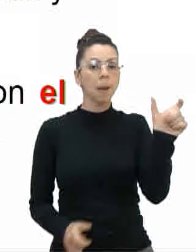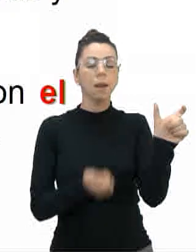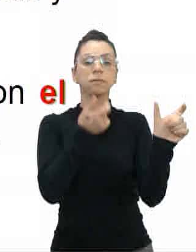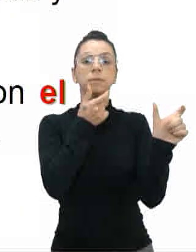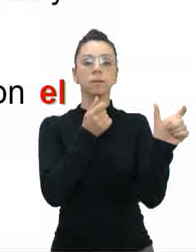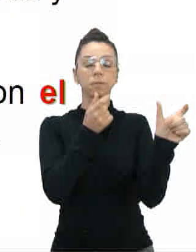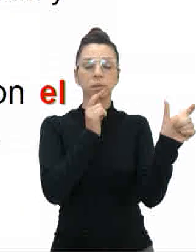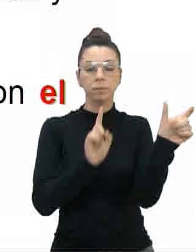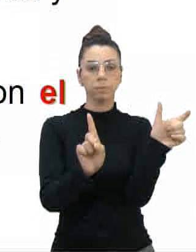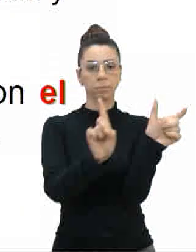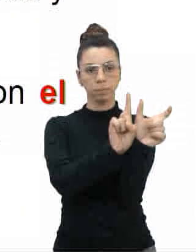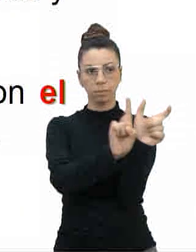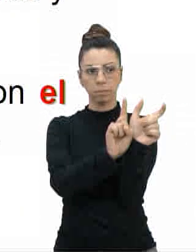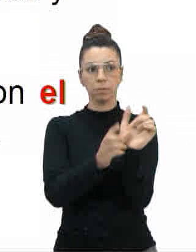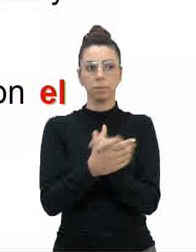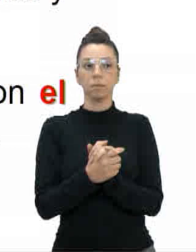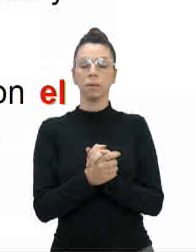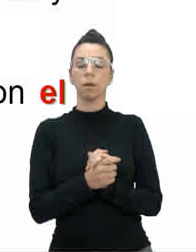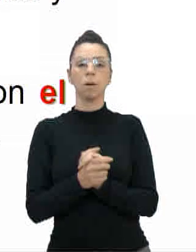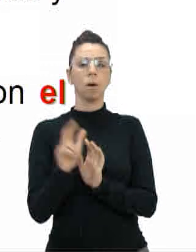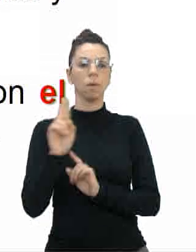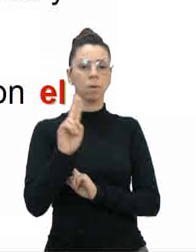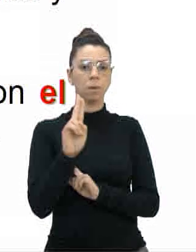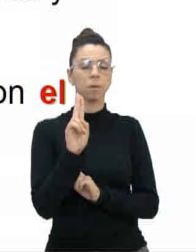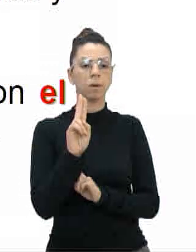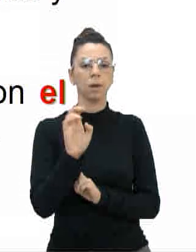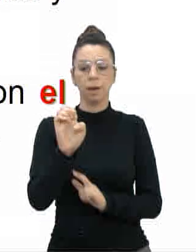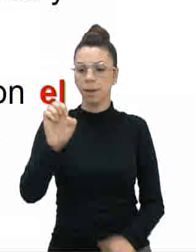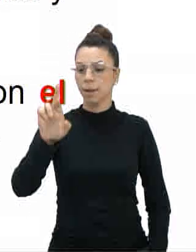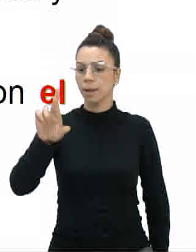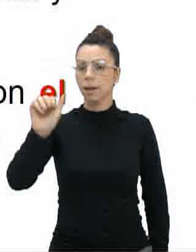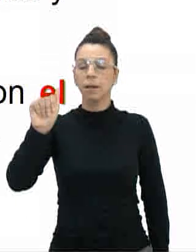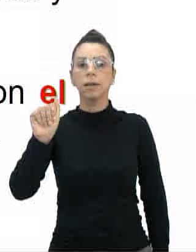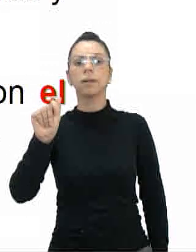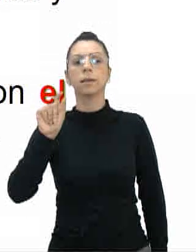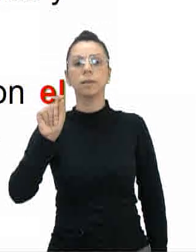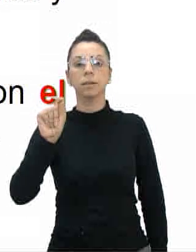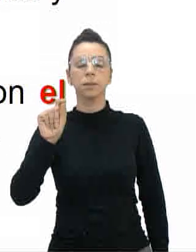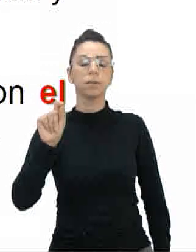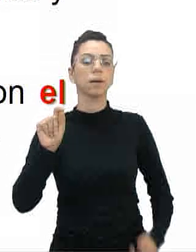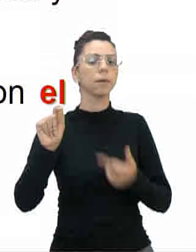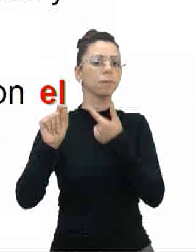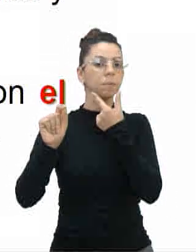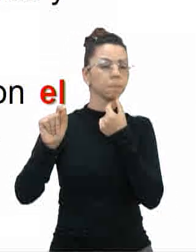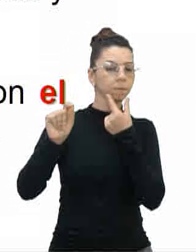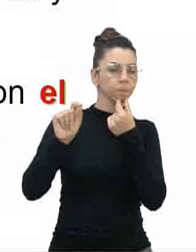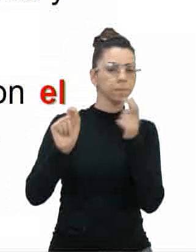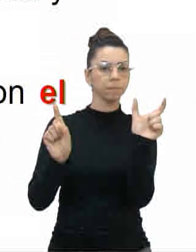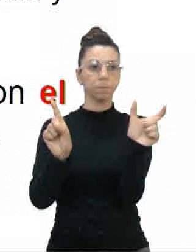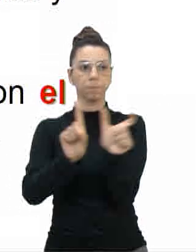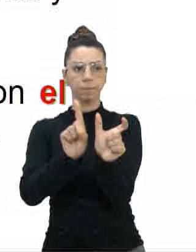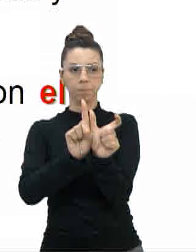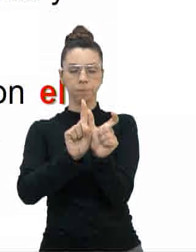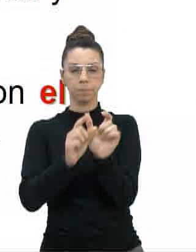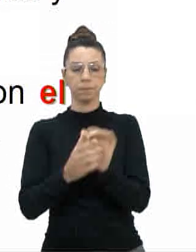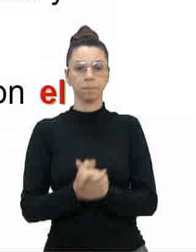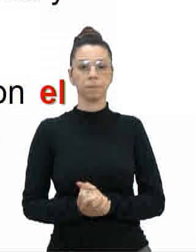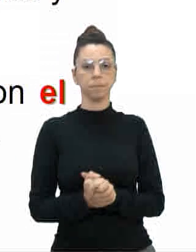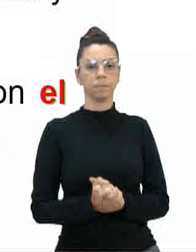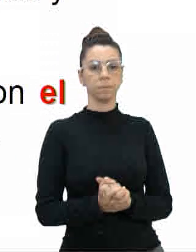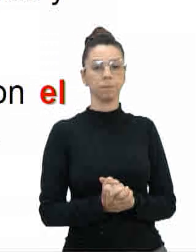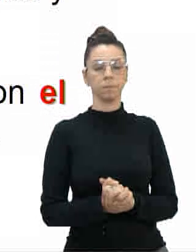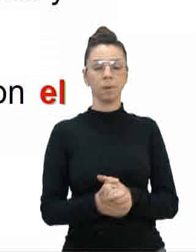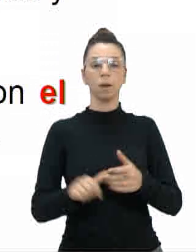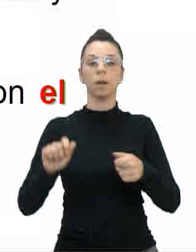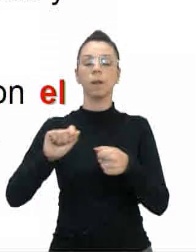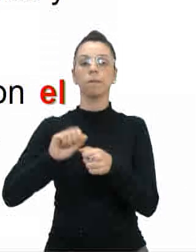Então, era, olha o pretérito aplicado, era el disco, masculino singular, hecho, feito de piedra sobre